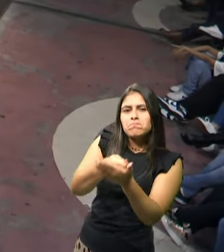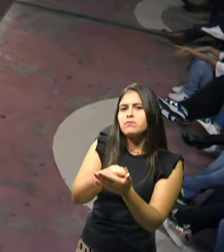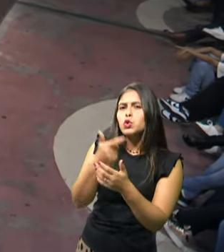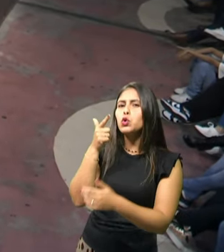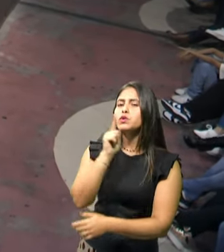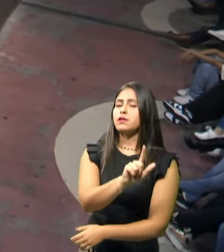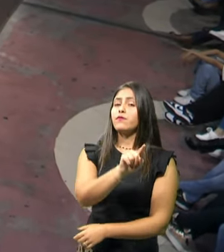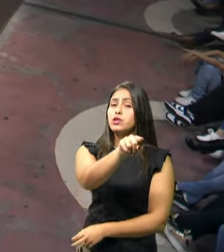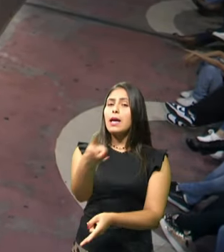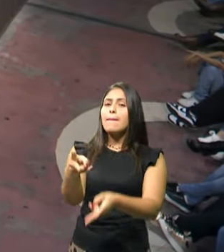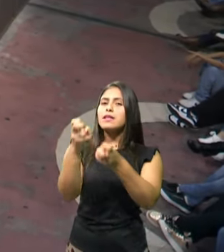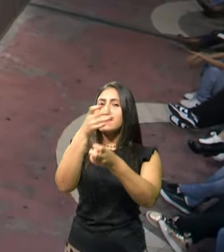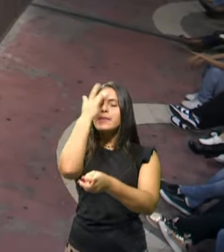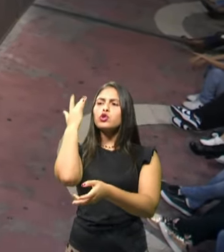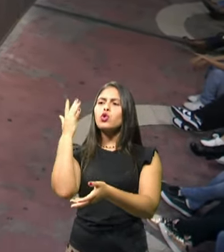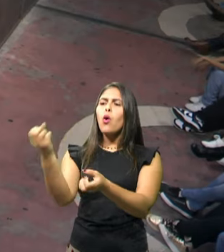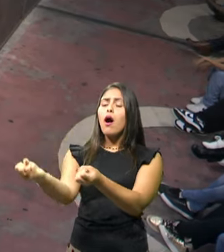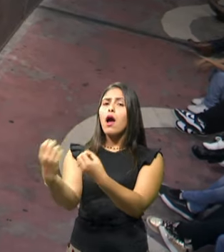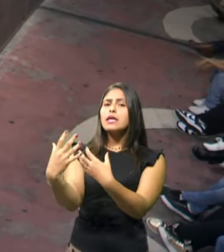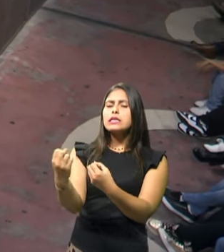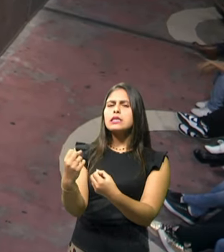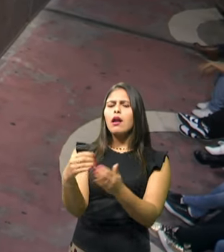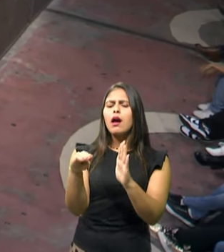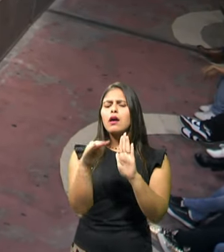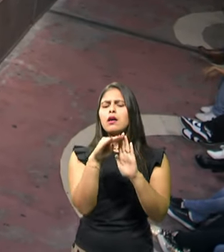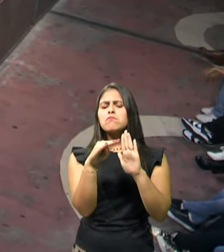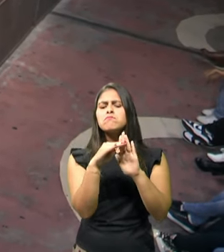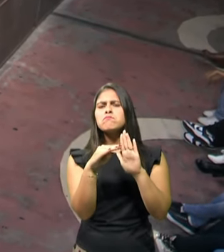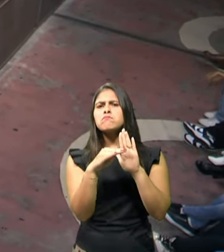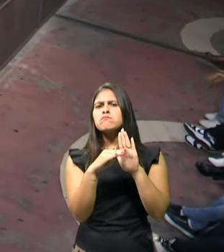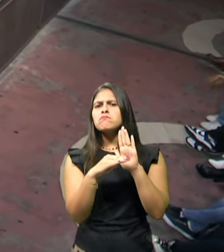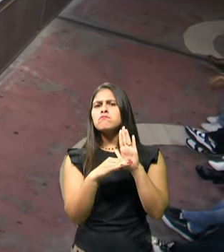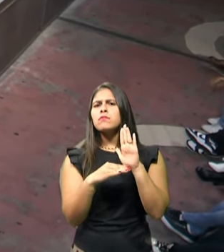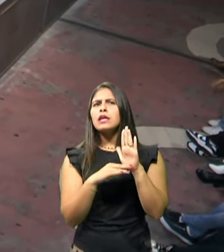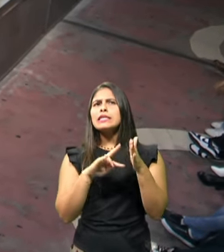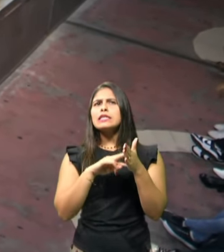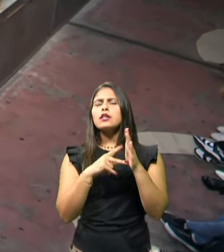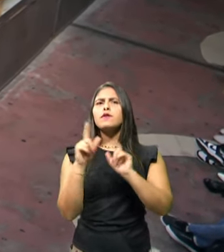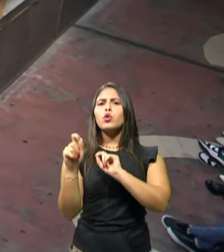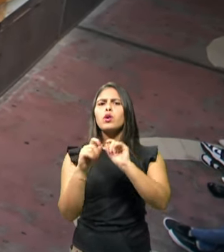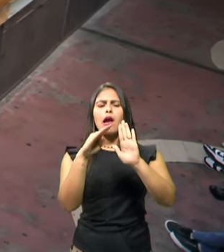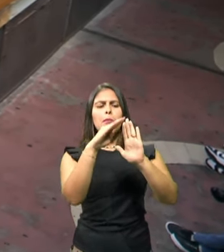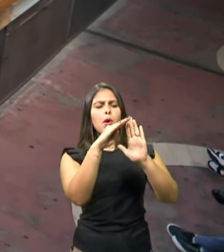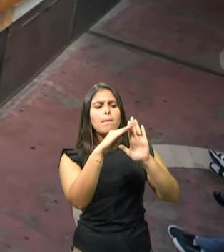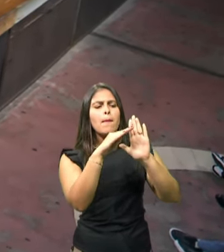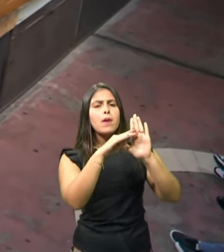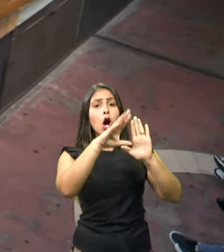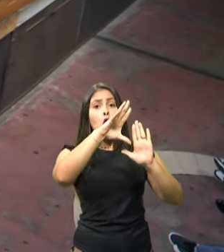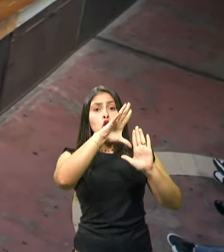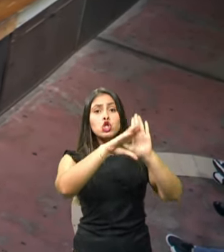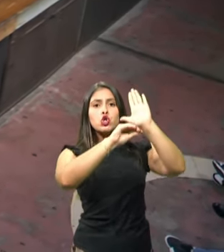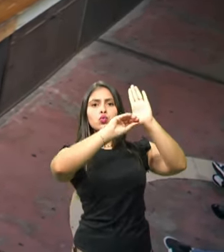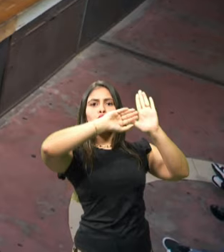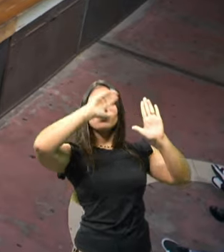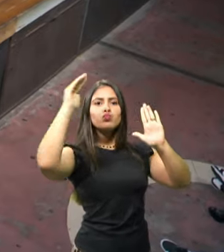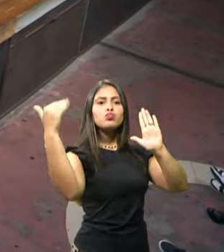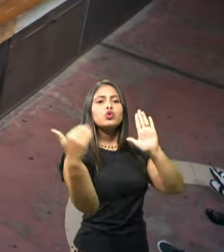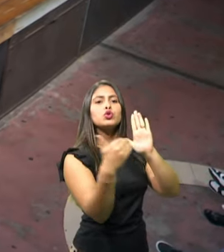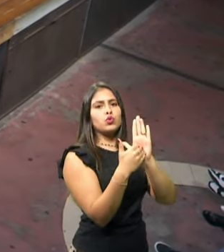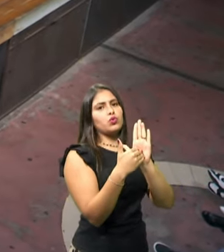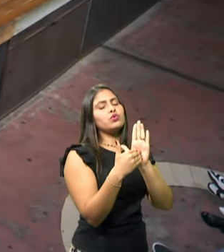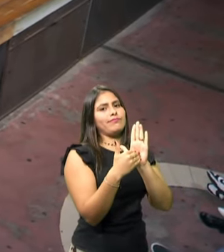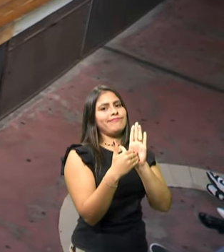você ouvir alguém dizer elementos, elementos fazem parte de um todo. Significa que você